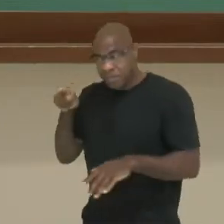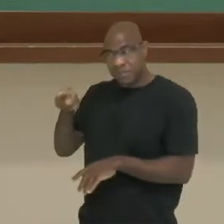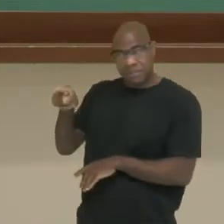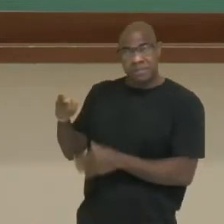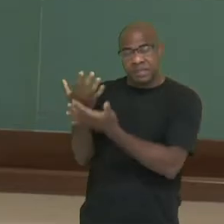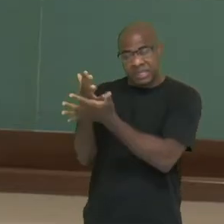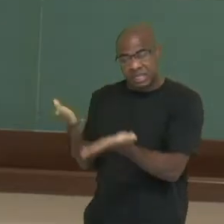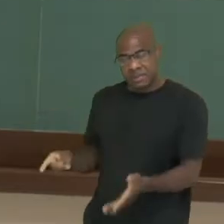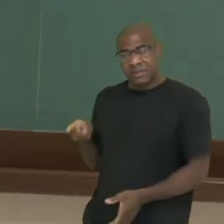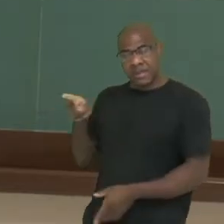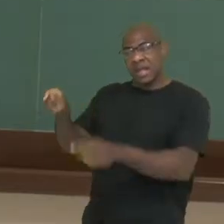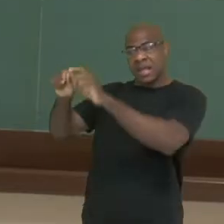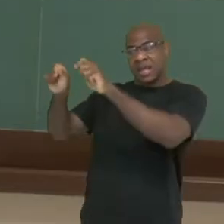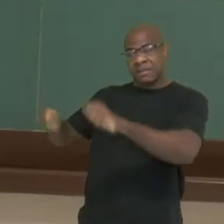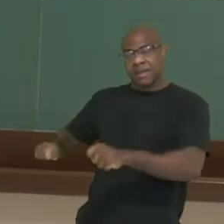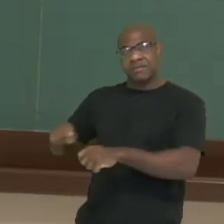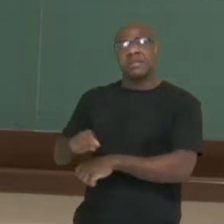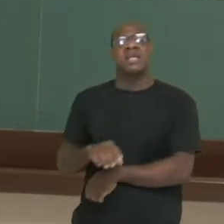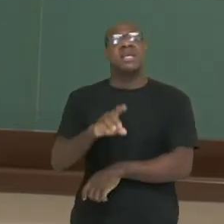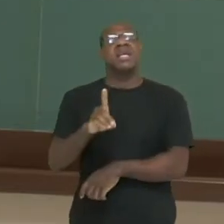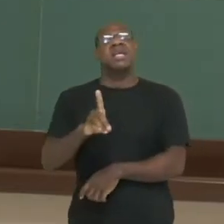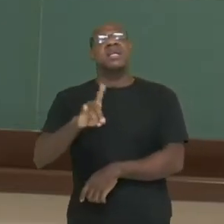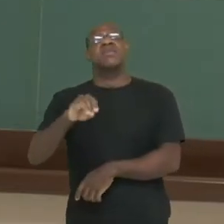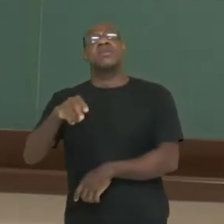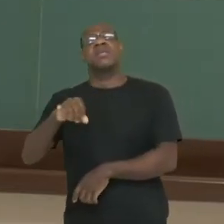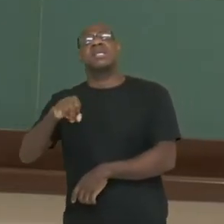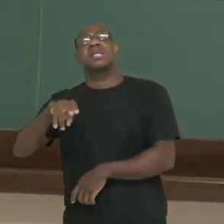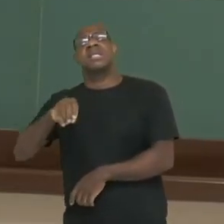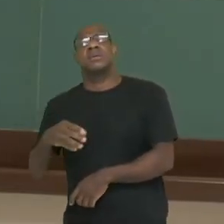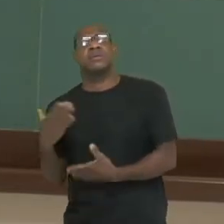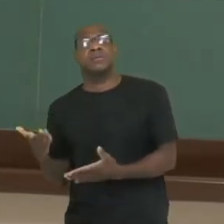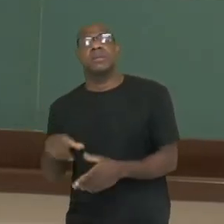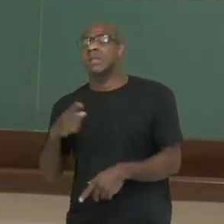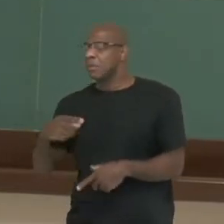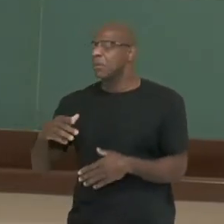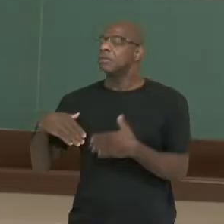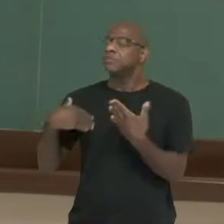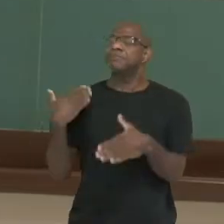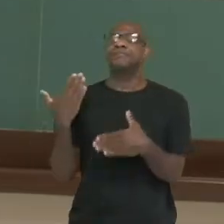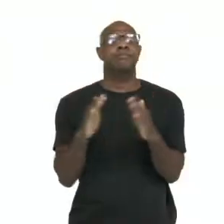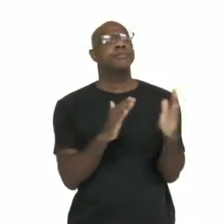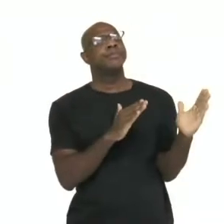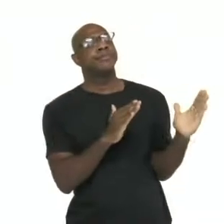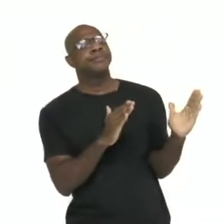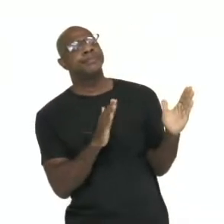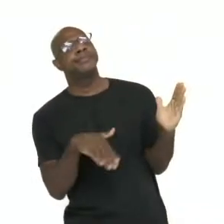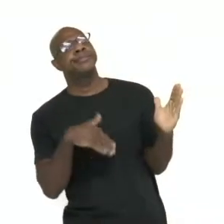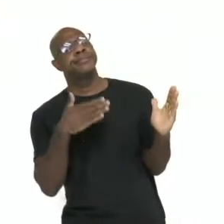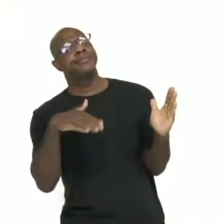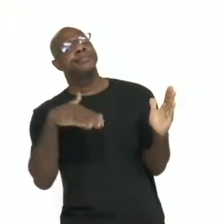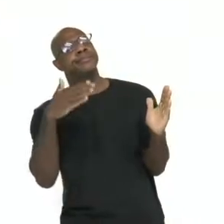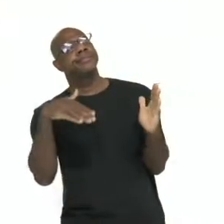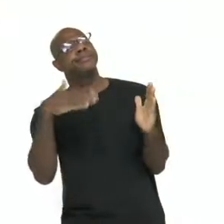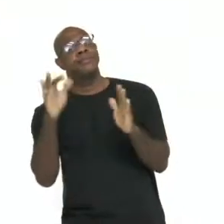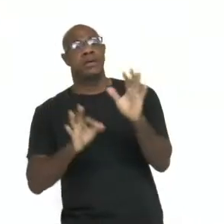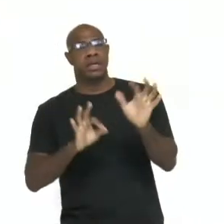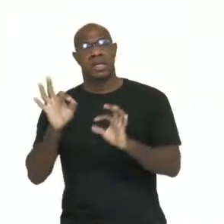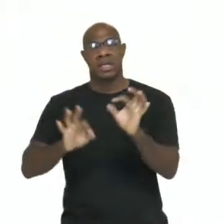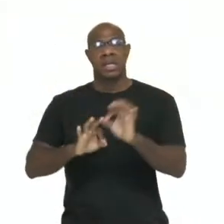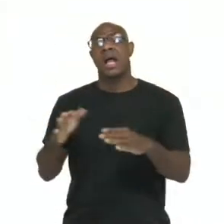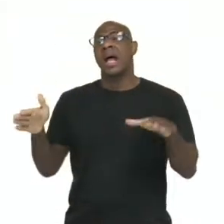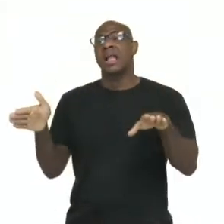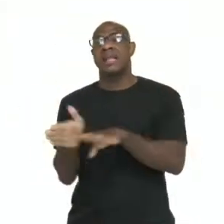deus Dionísio. Com o passar do tempo, as festividades foram evoluindo e organizando, né? Elaborando, chegando até